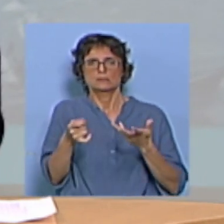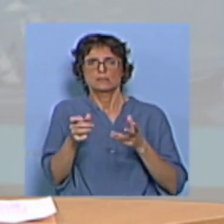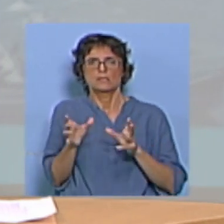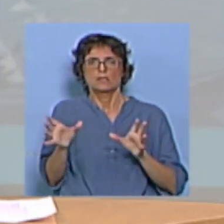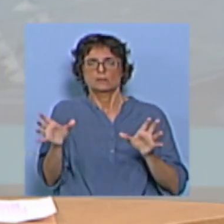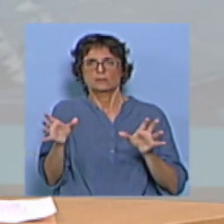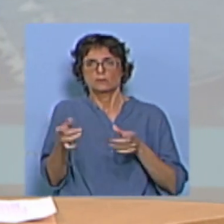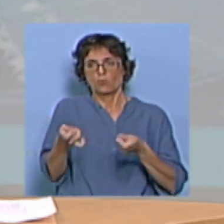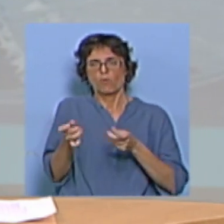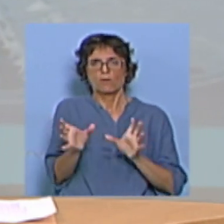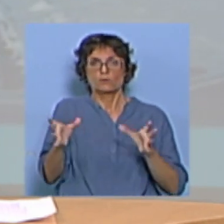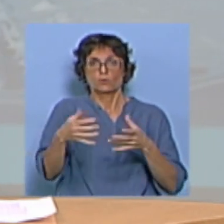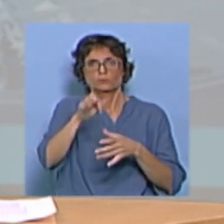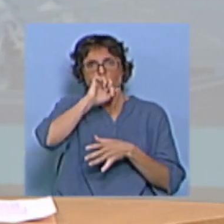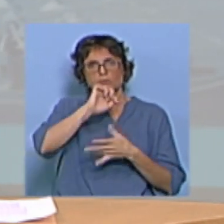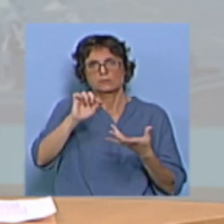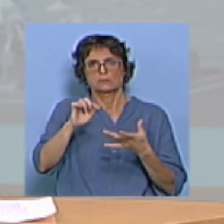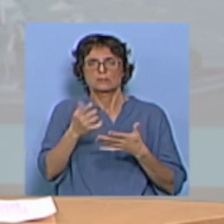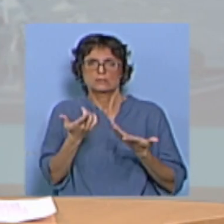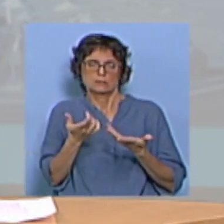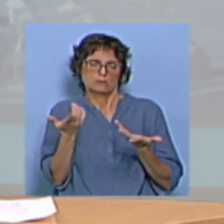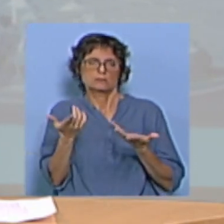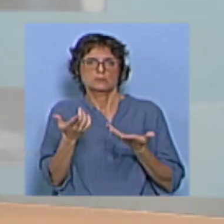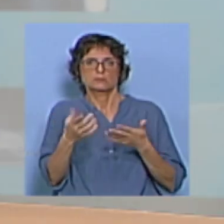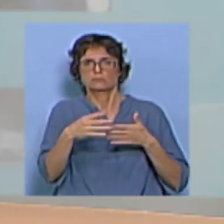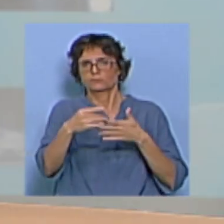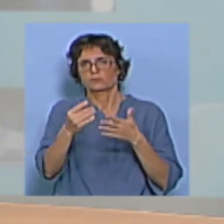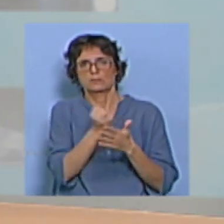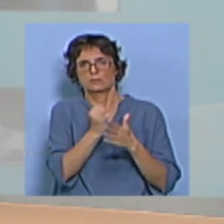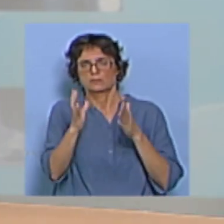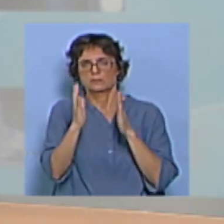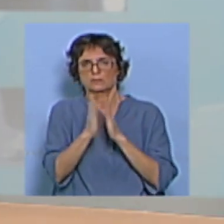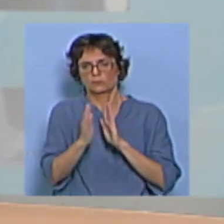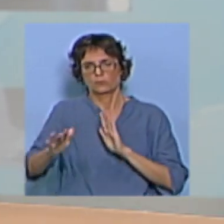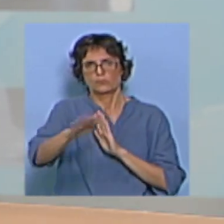naturalmente à frente como pastores das dioceses. O Padre Manuel Barbosa